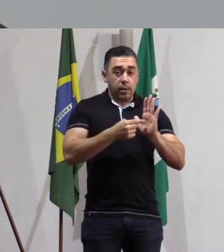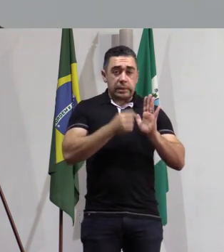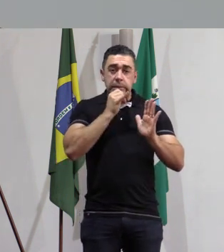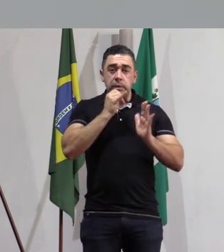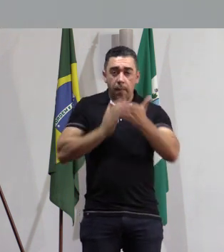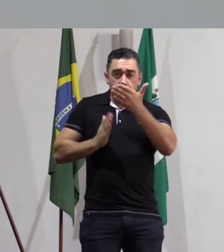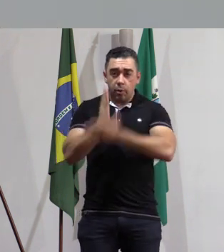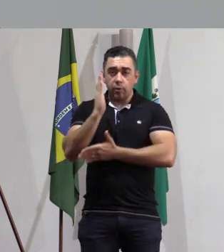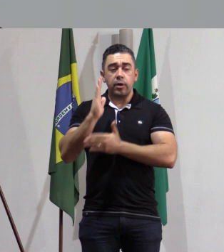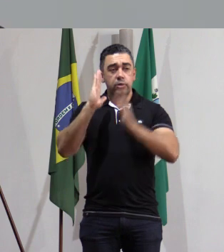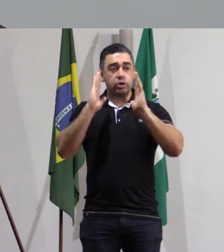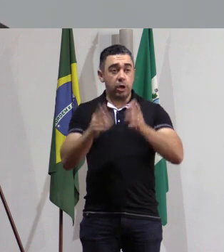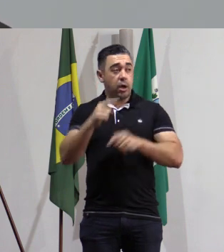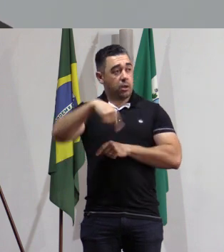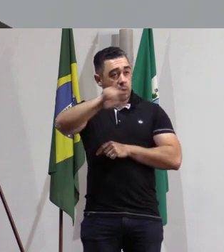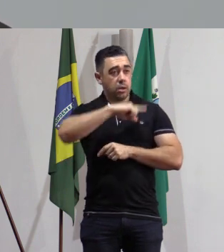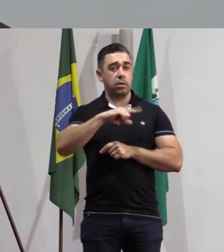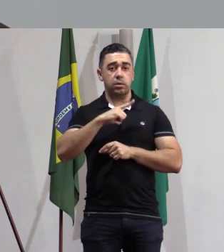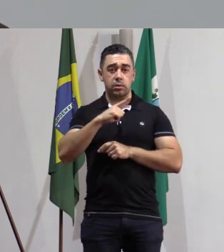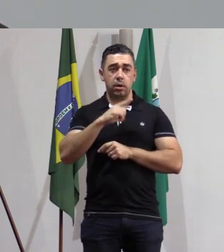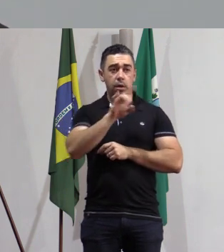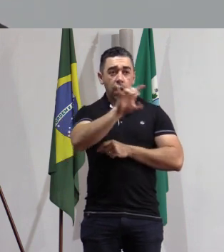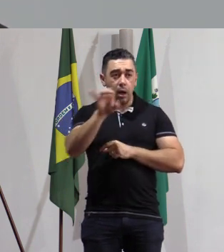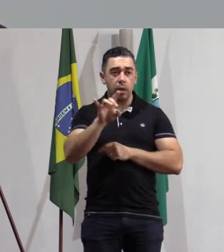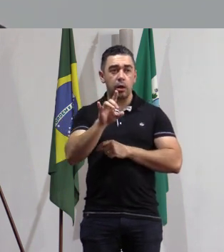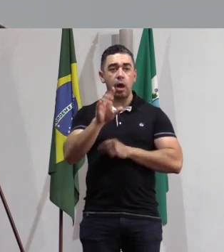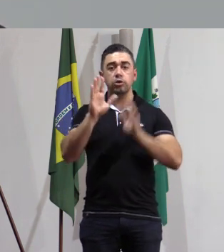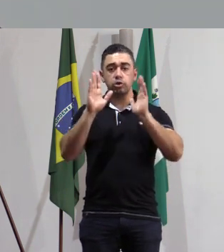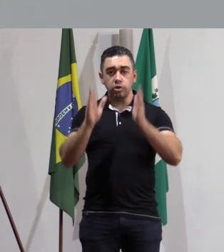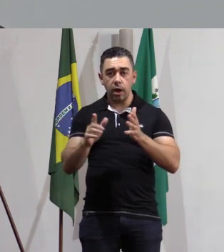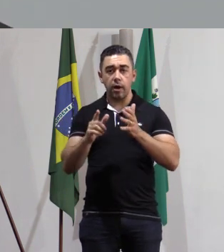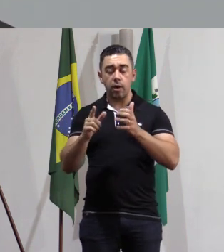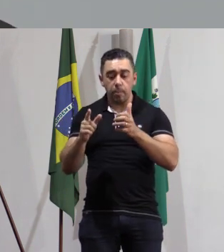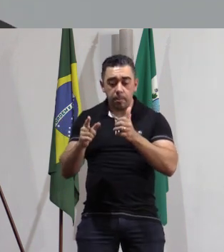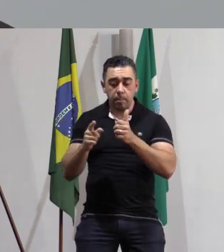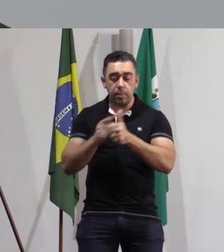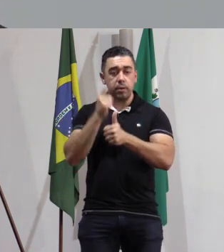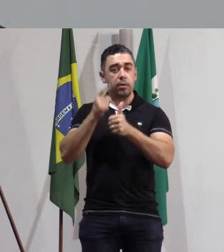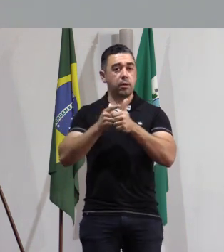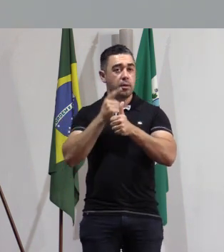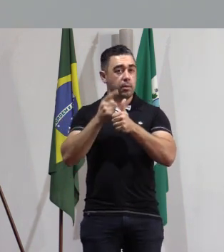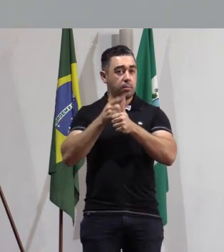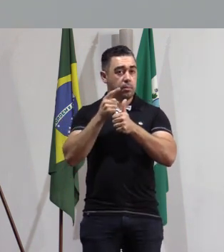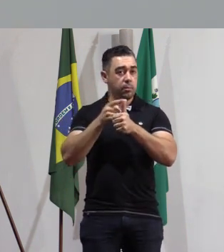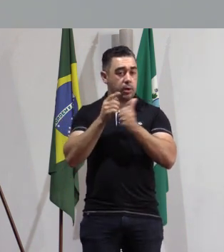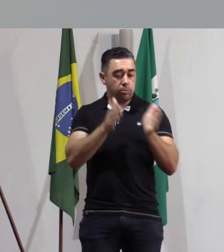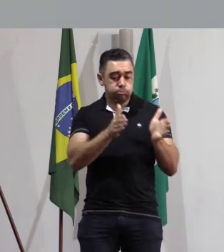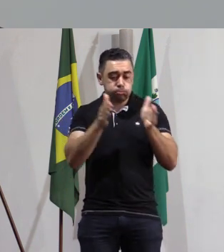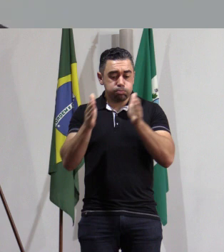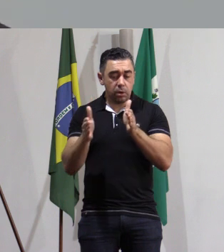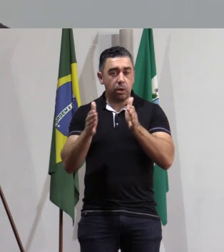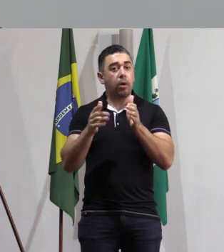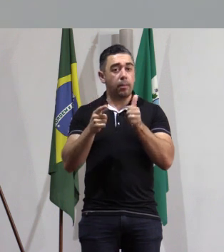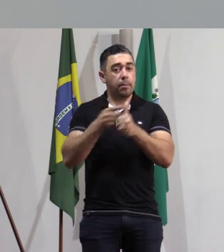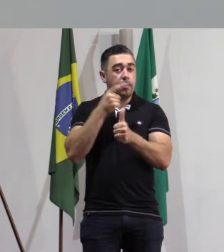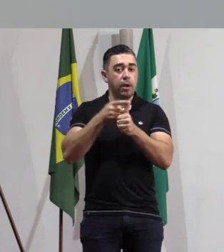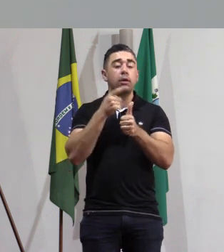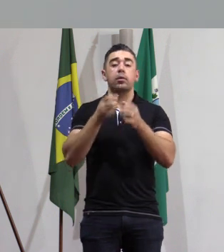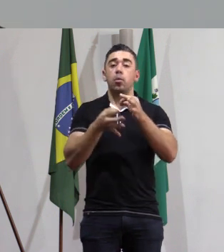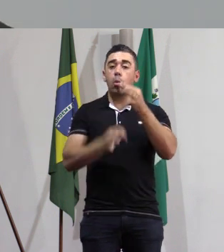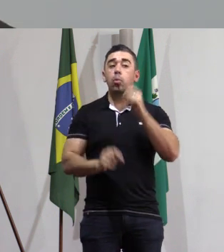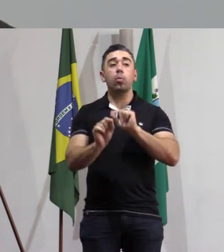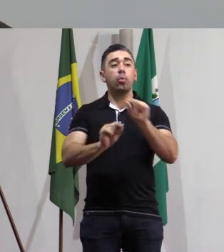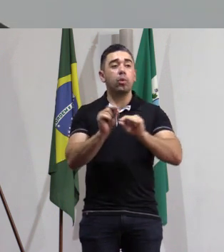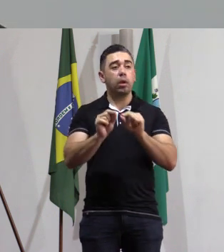vez aprovado pelas instâncias da universidade, ele vai fazer parte desse primeiro passo, que considero o primeiro passo de um caminho muito longo, da